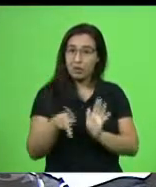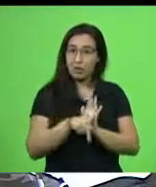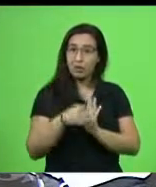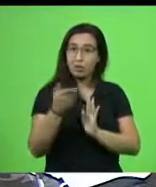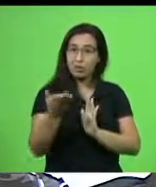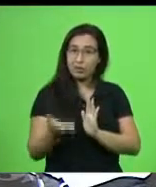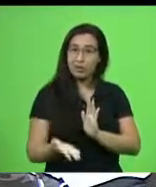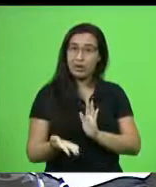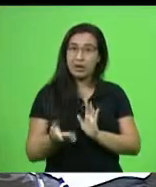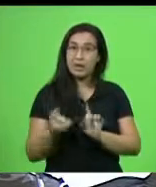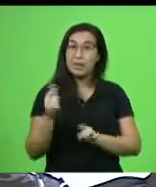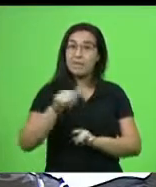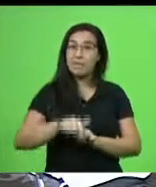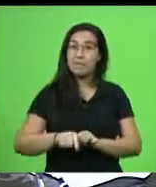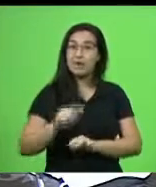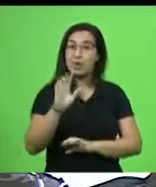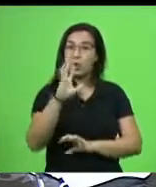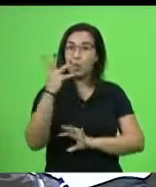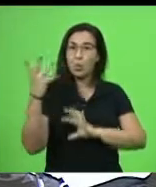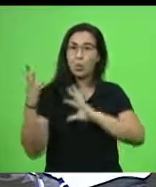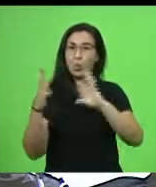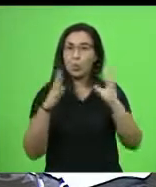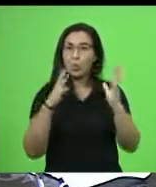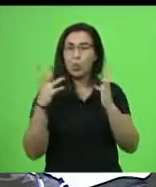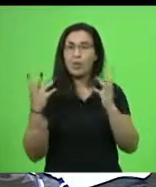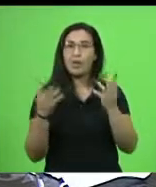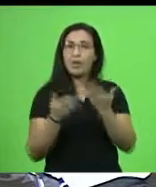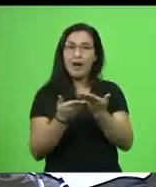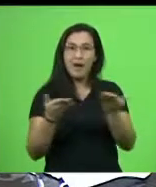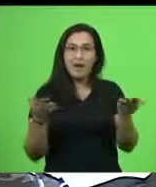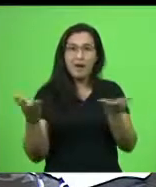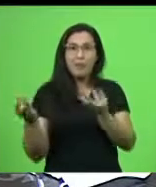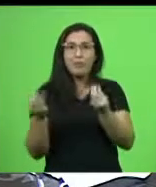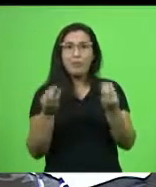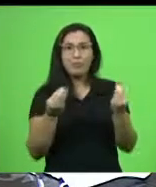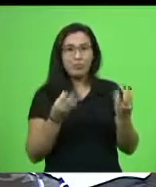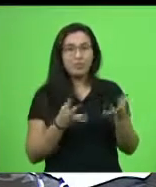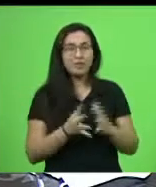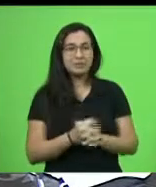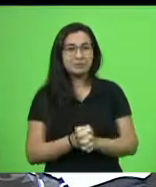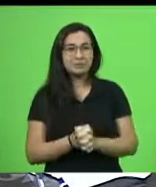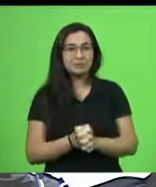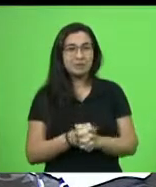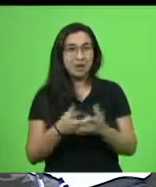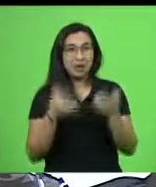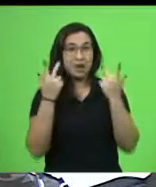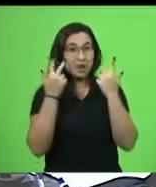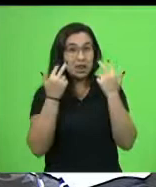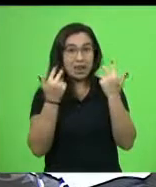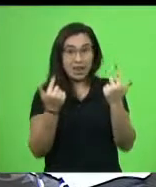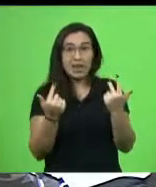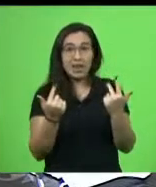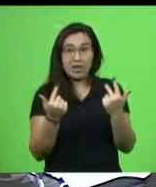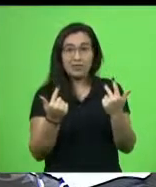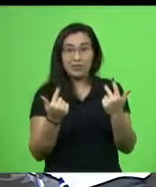florestas plantadas, tão fundamentais quanto as nativas na retenção de